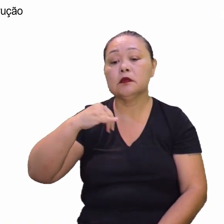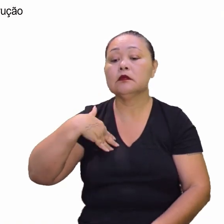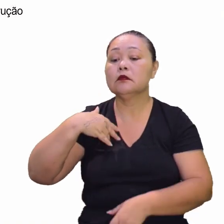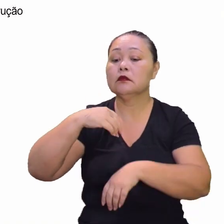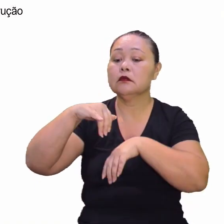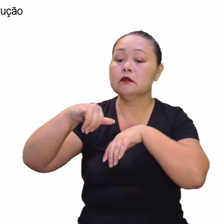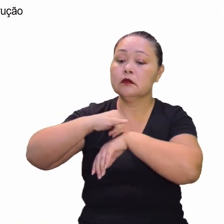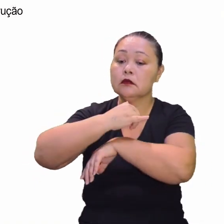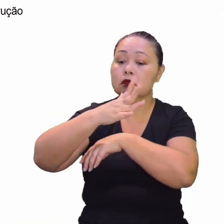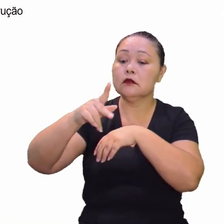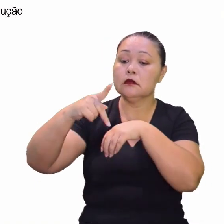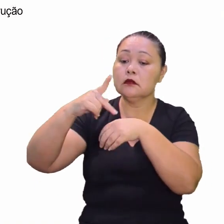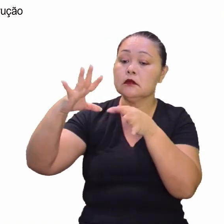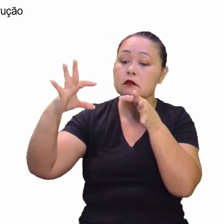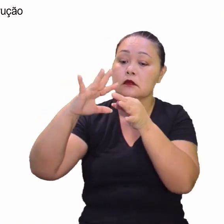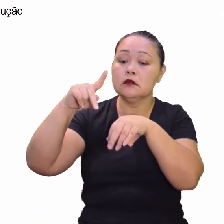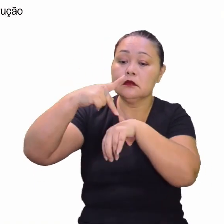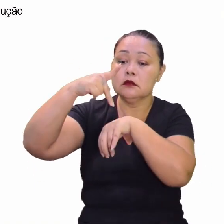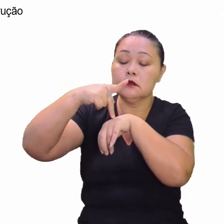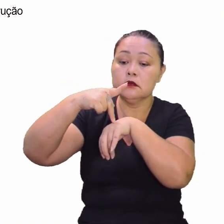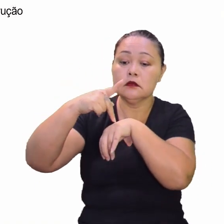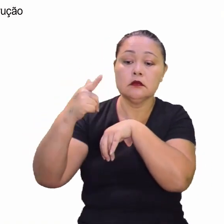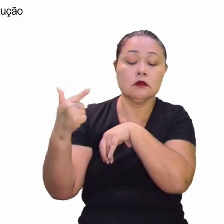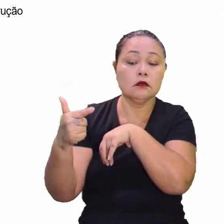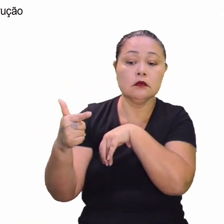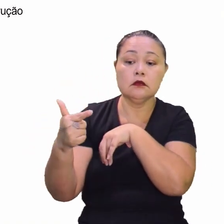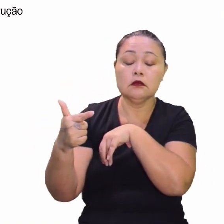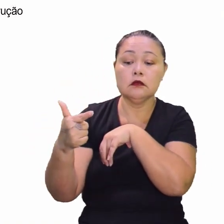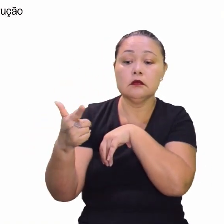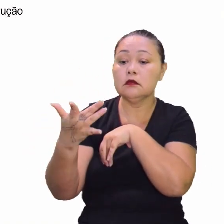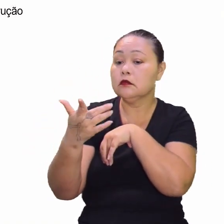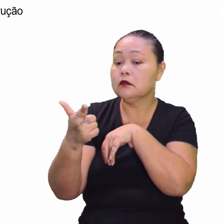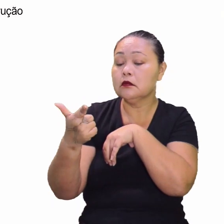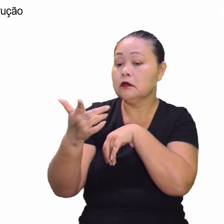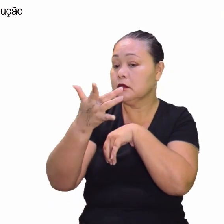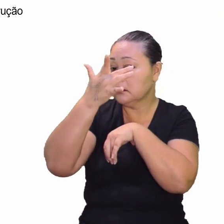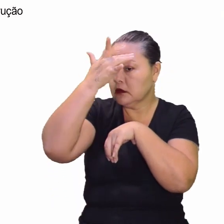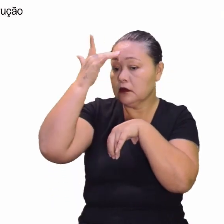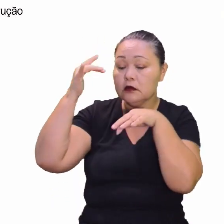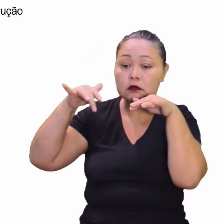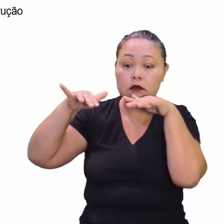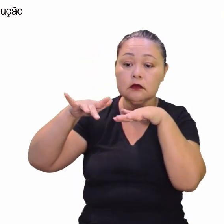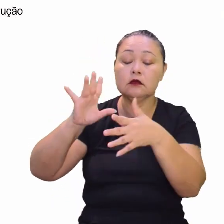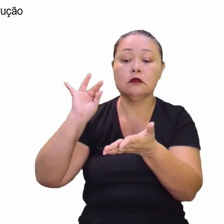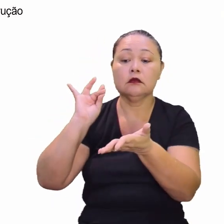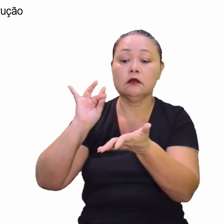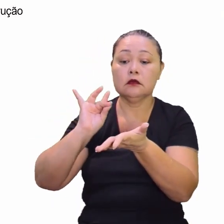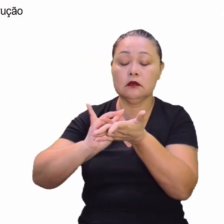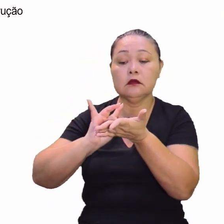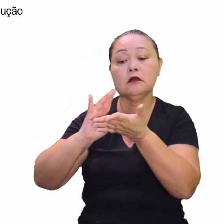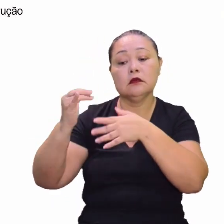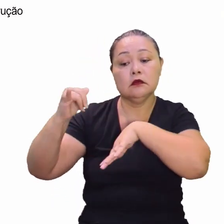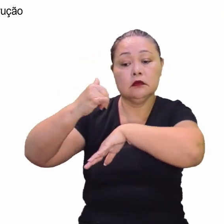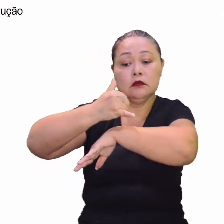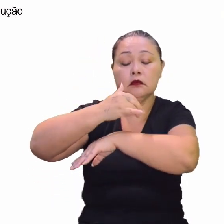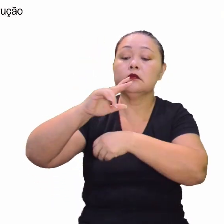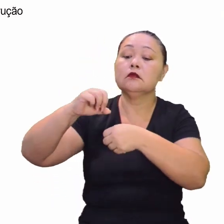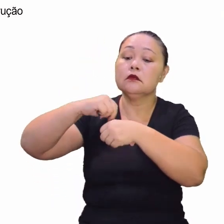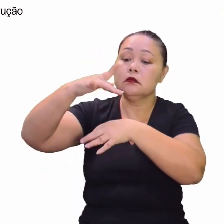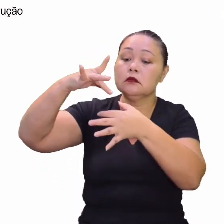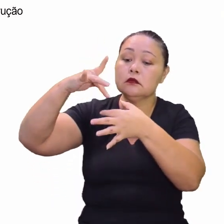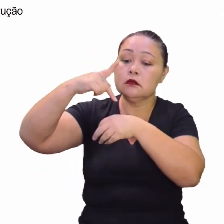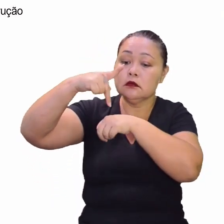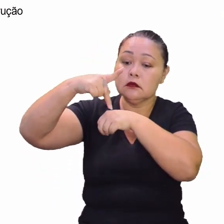que seja internacional, ele não tem um fluxo como é realmente um aeroporto